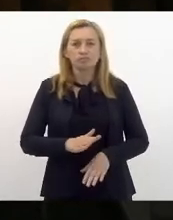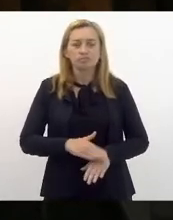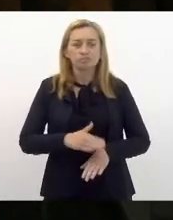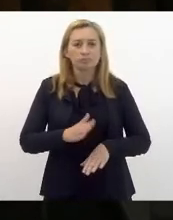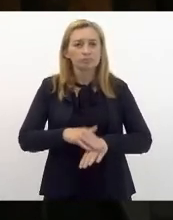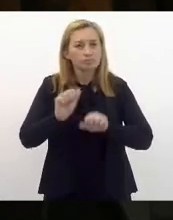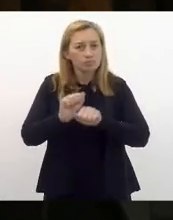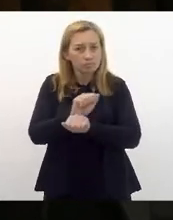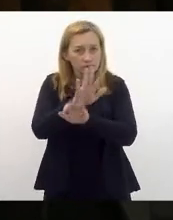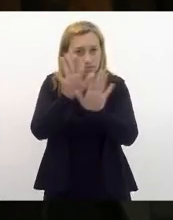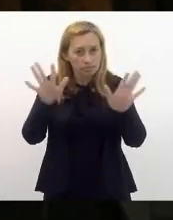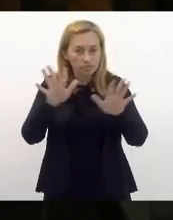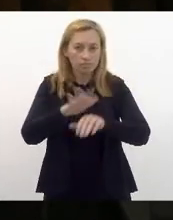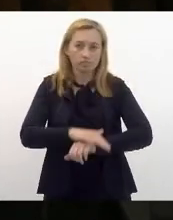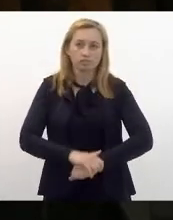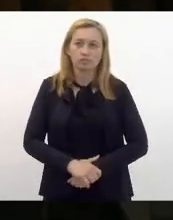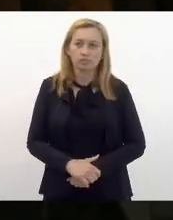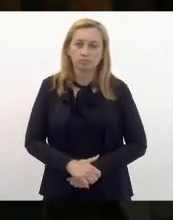nítidas